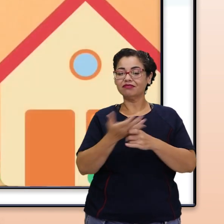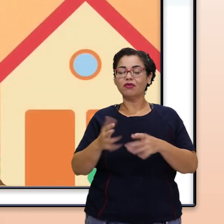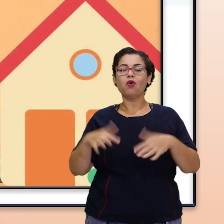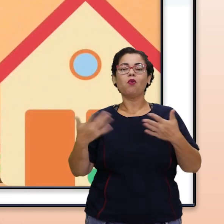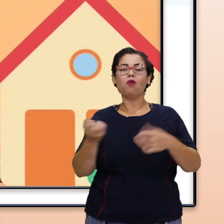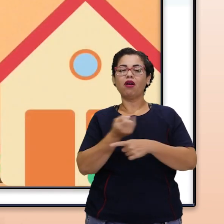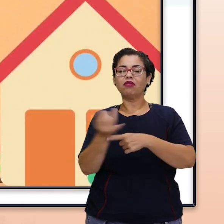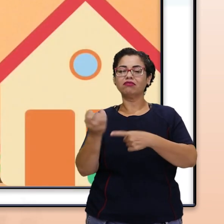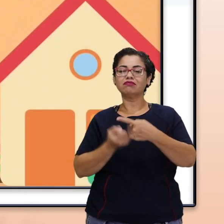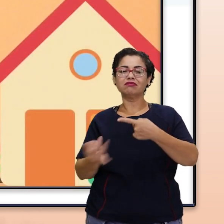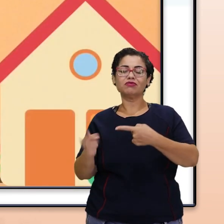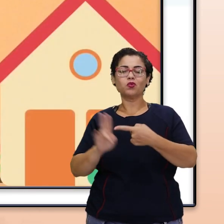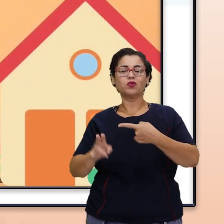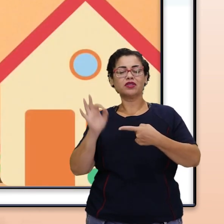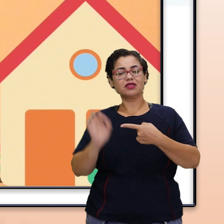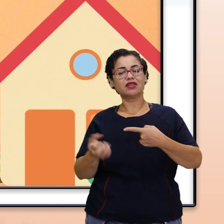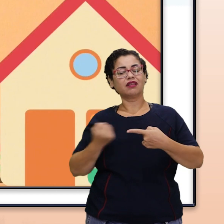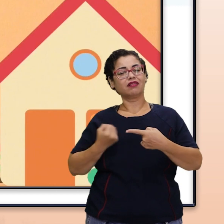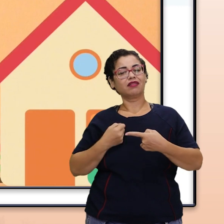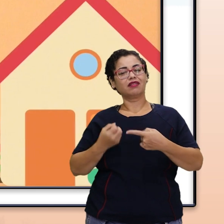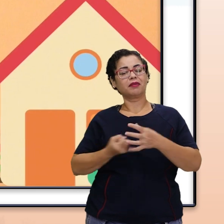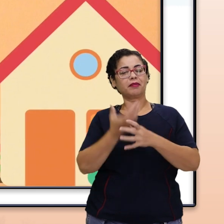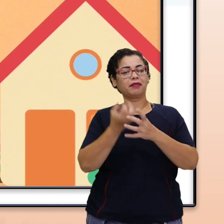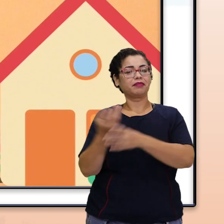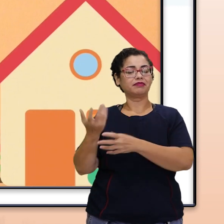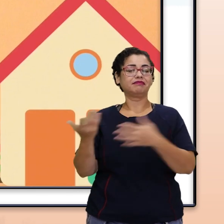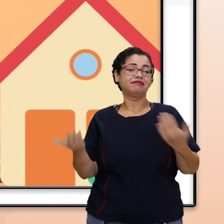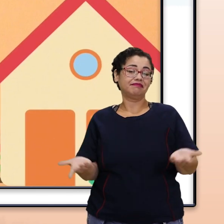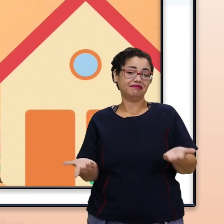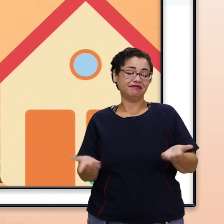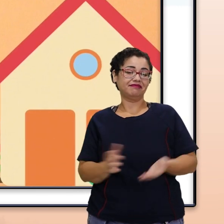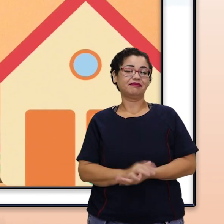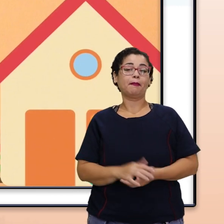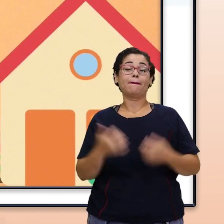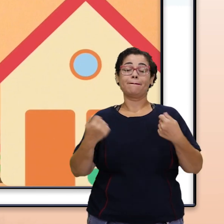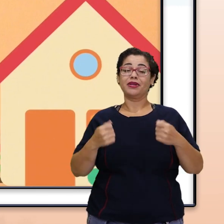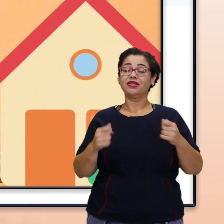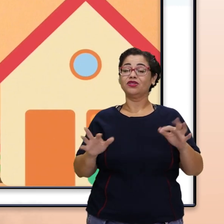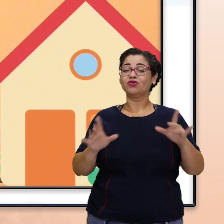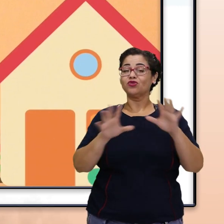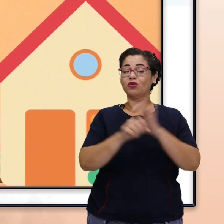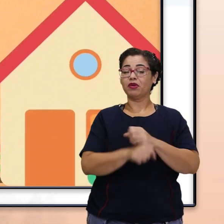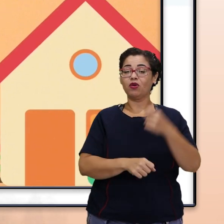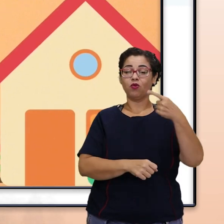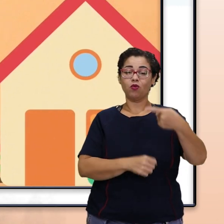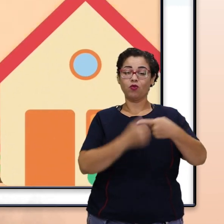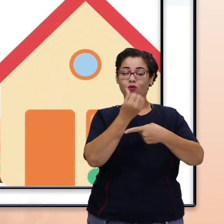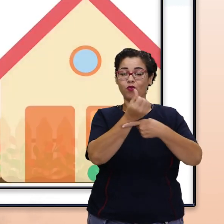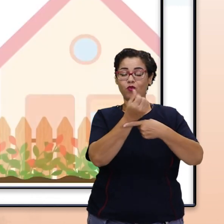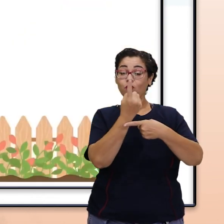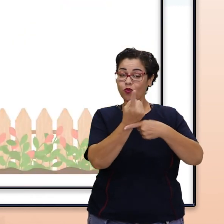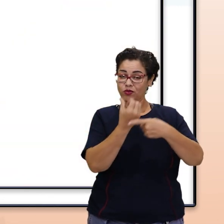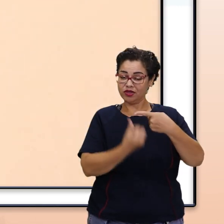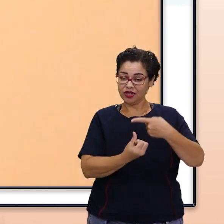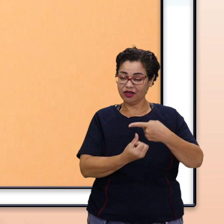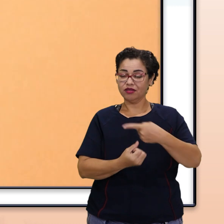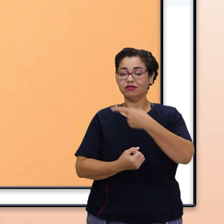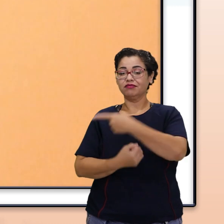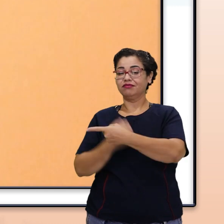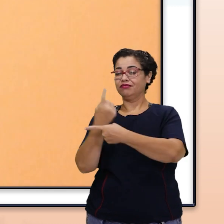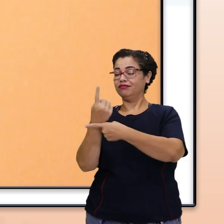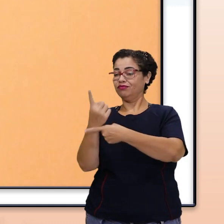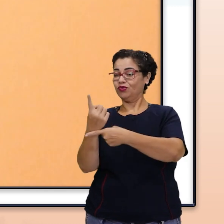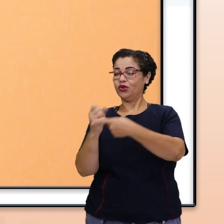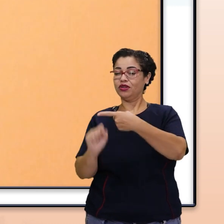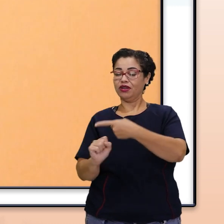fração total do seu quintal que será destinada a plantas? Teremos que somar 1/6 com 1/8.